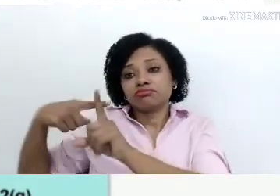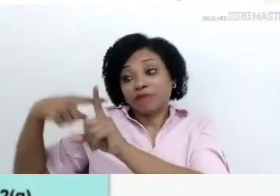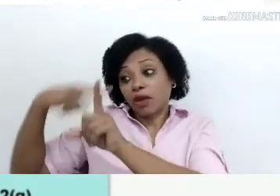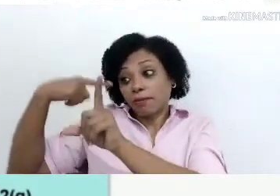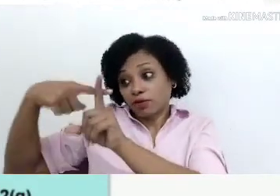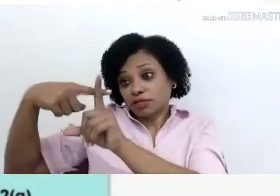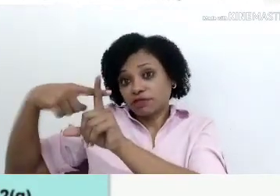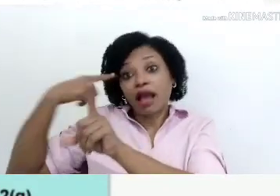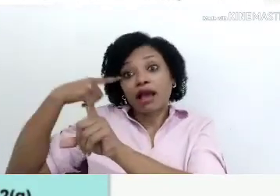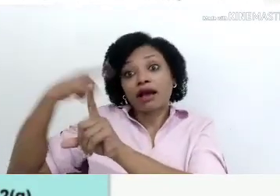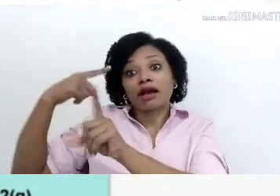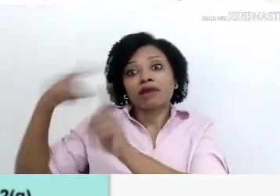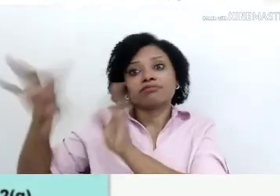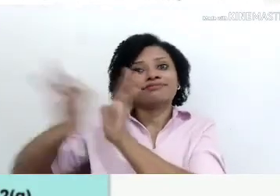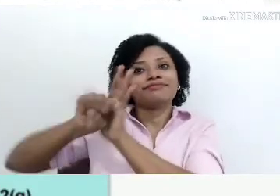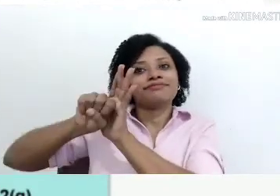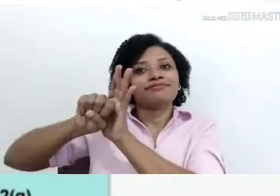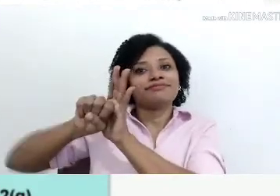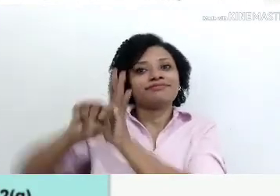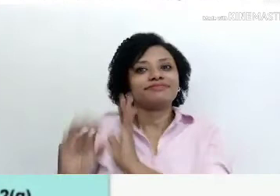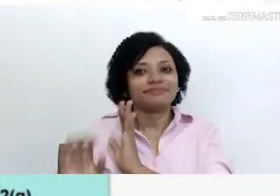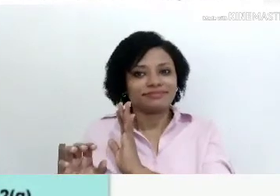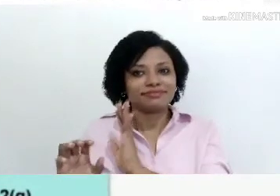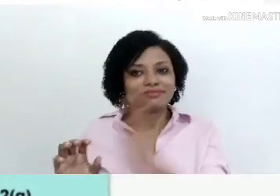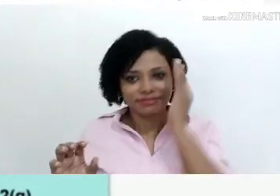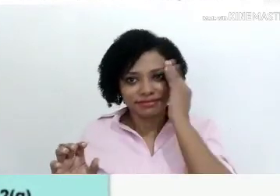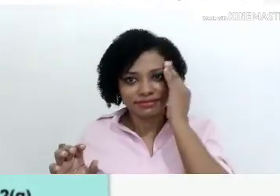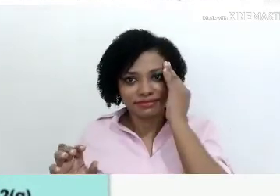ele é endotérmico.